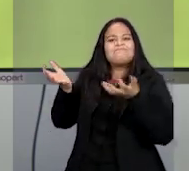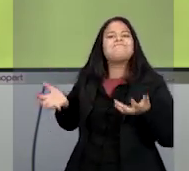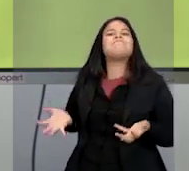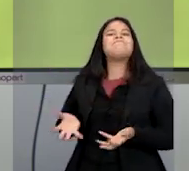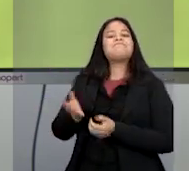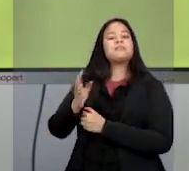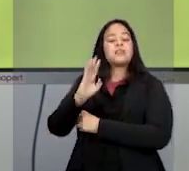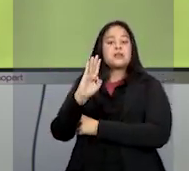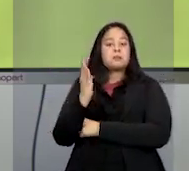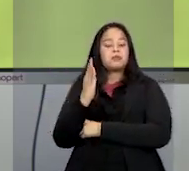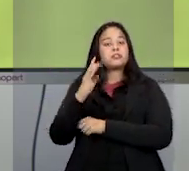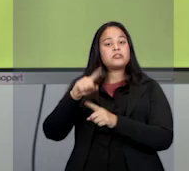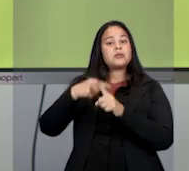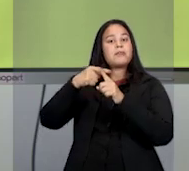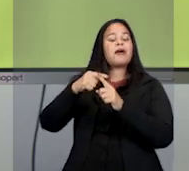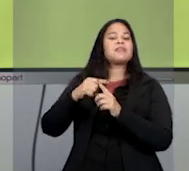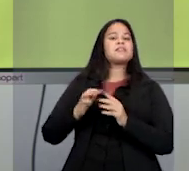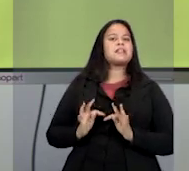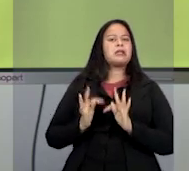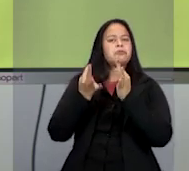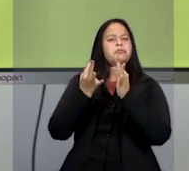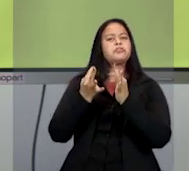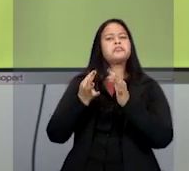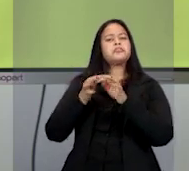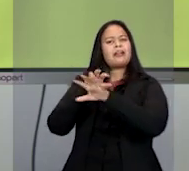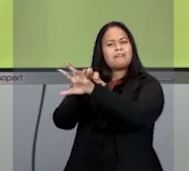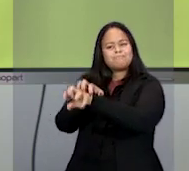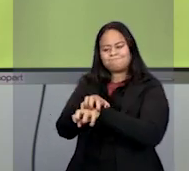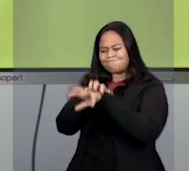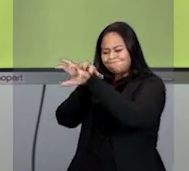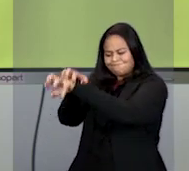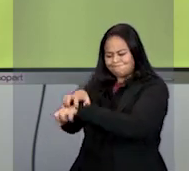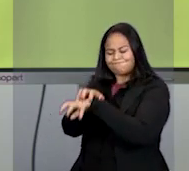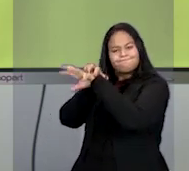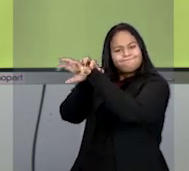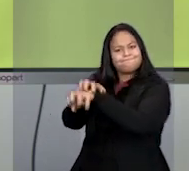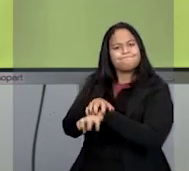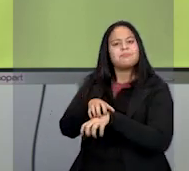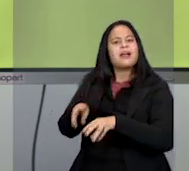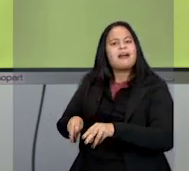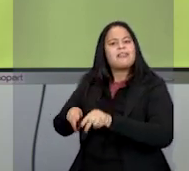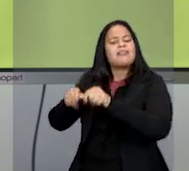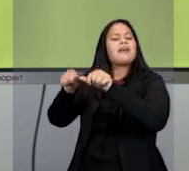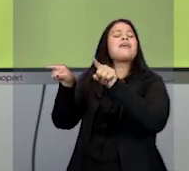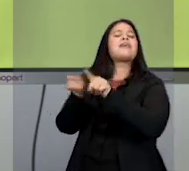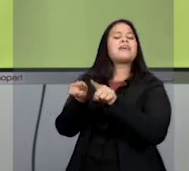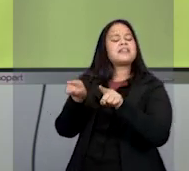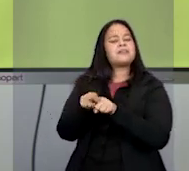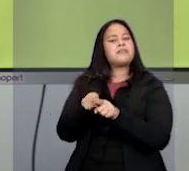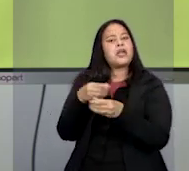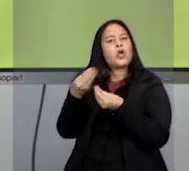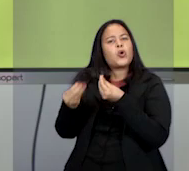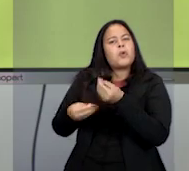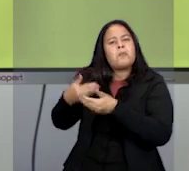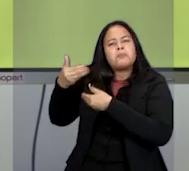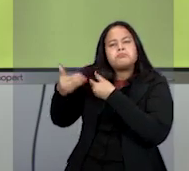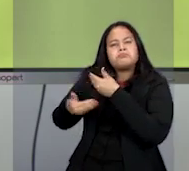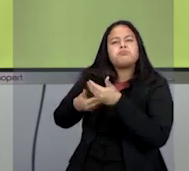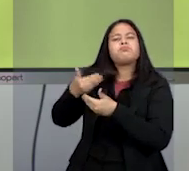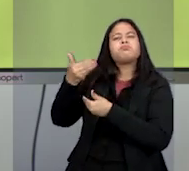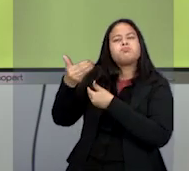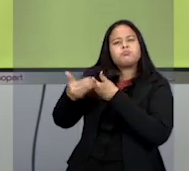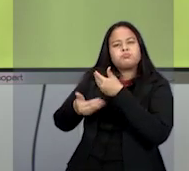a biotecnologia, lidar com o maquinário, lidar com a terra, ou seja, já fazer esse processo já para